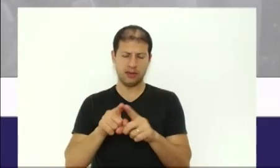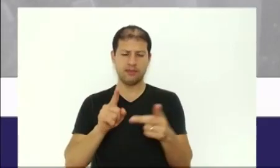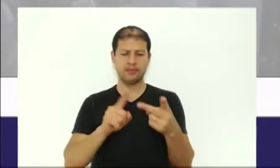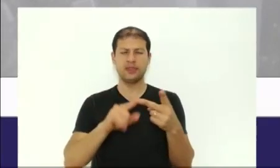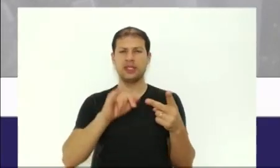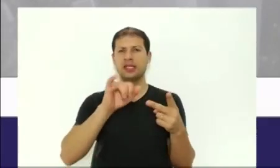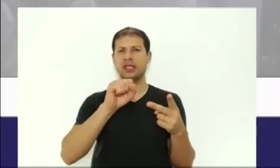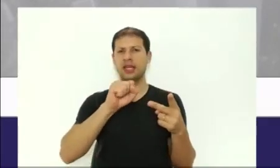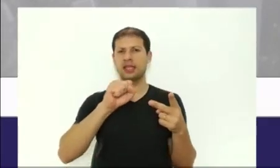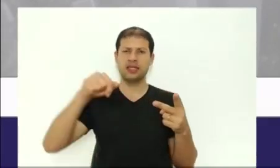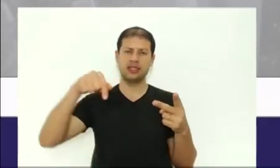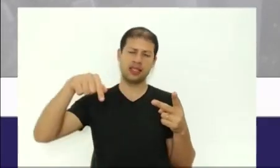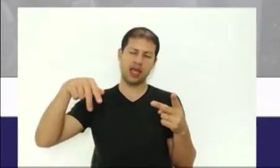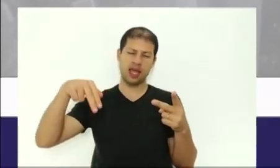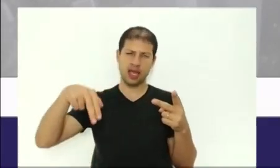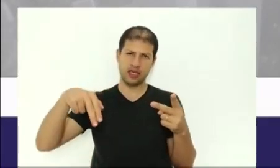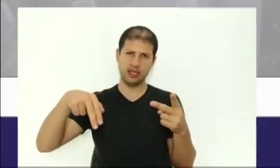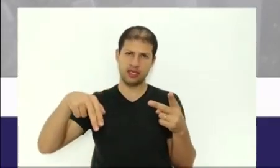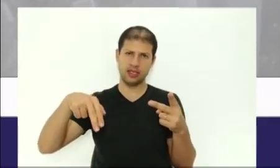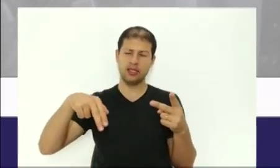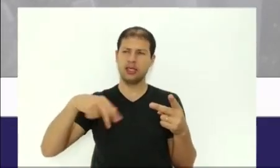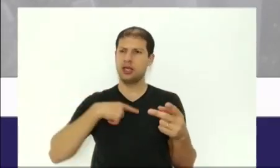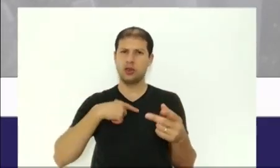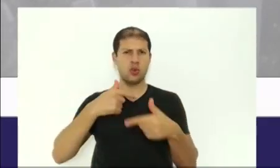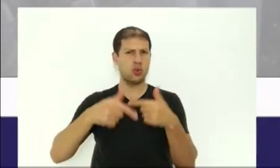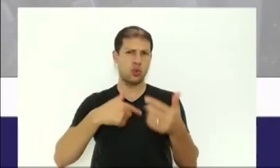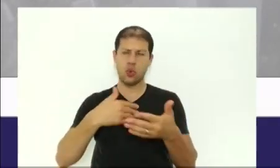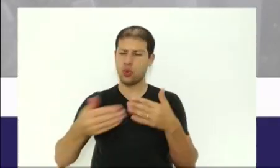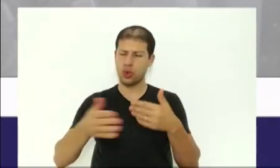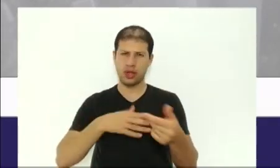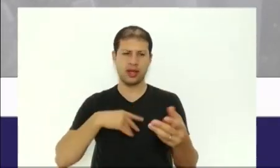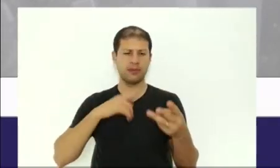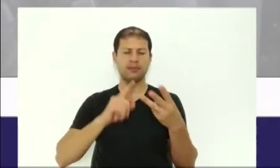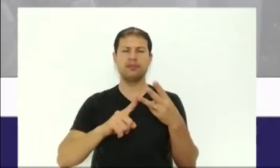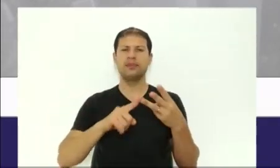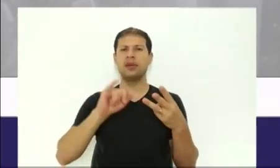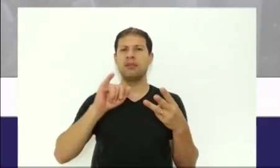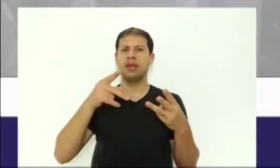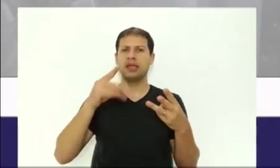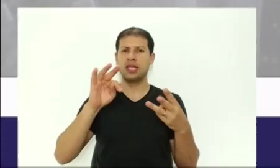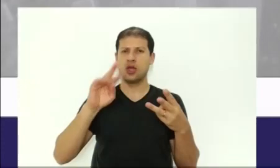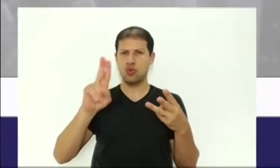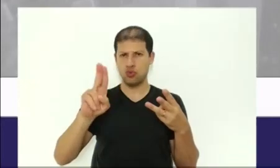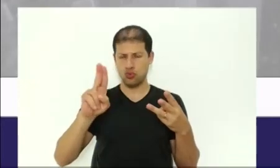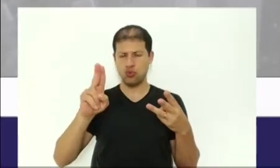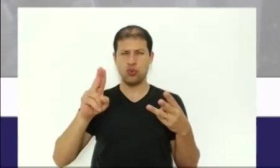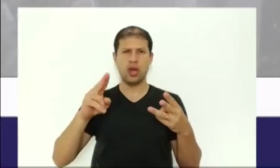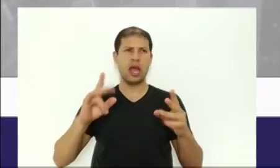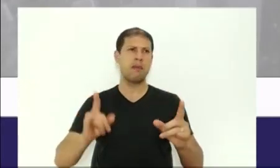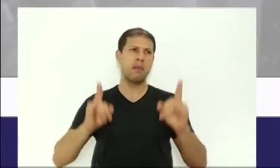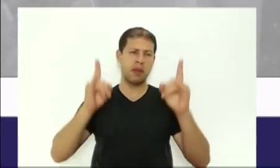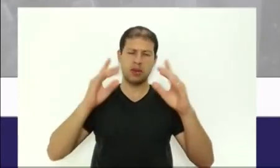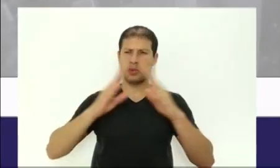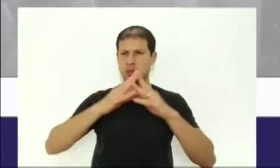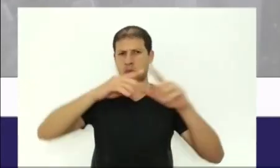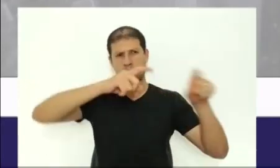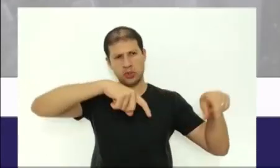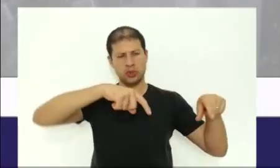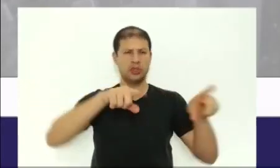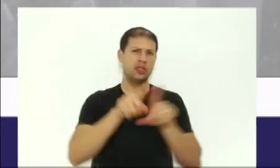é os impostos sobre o serviço de qualquer natureza, o IPTU, imposto sobre propriedade rural e territorial